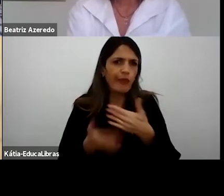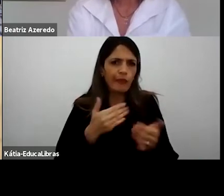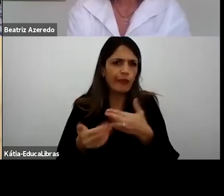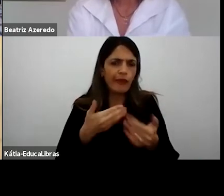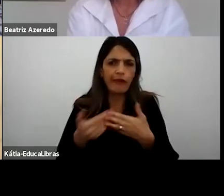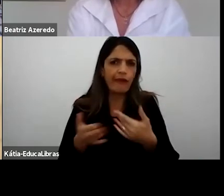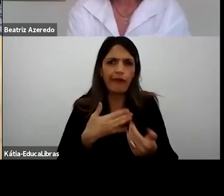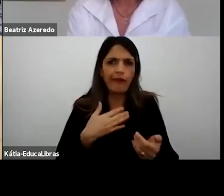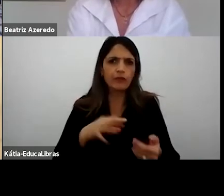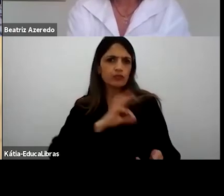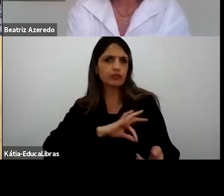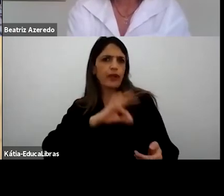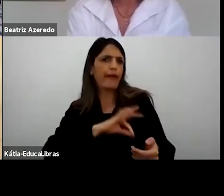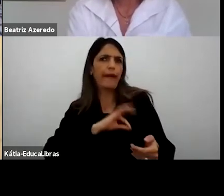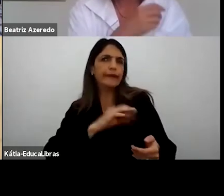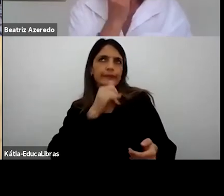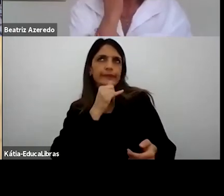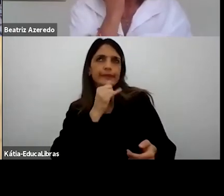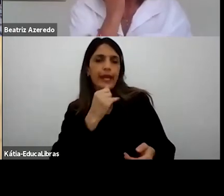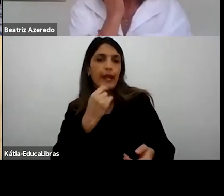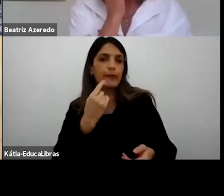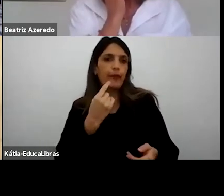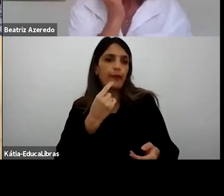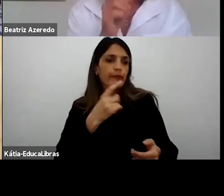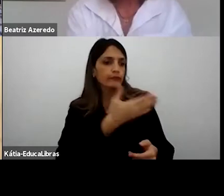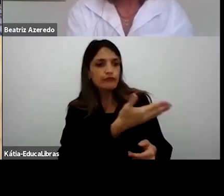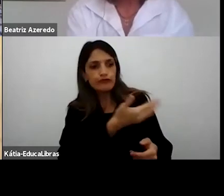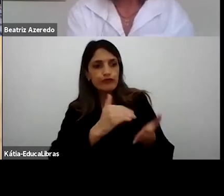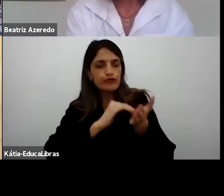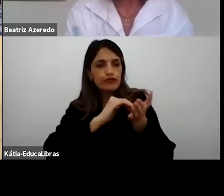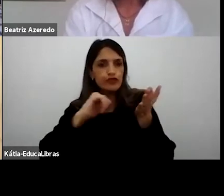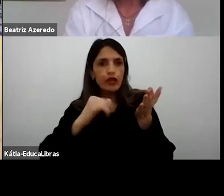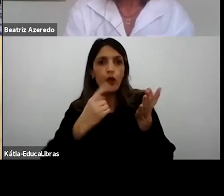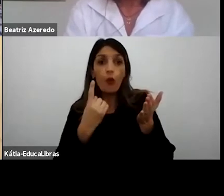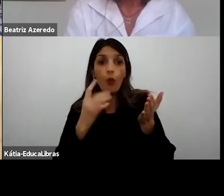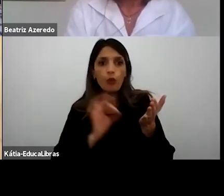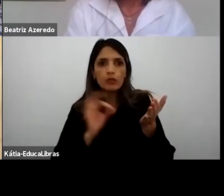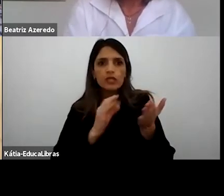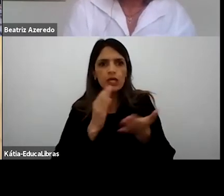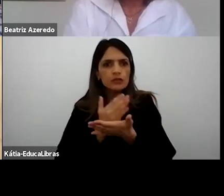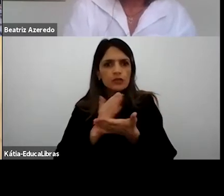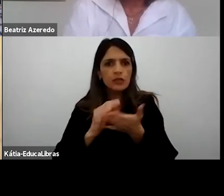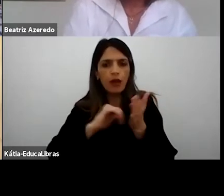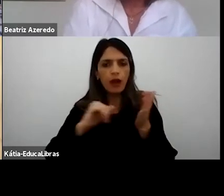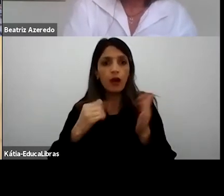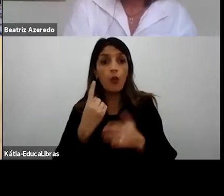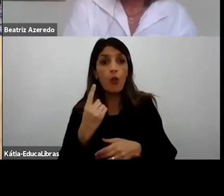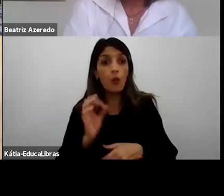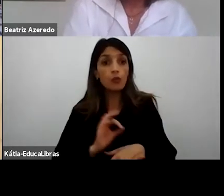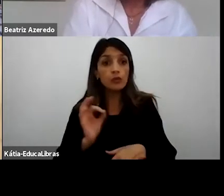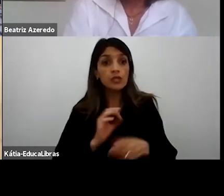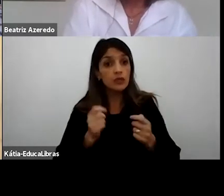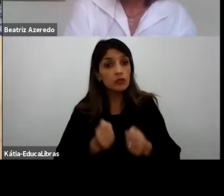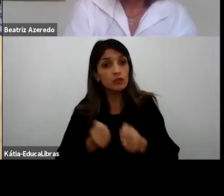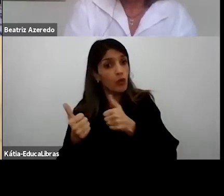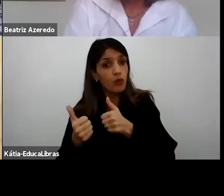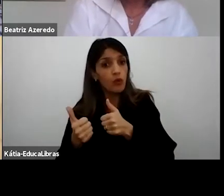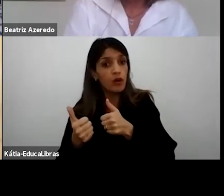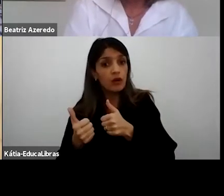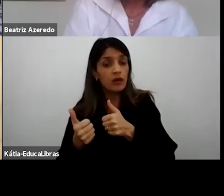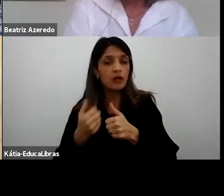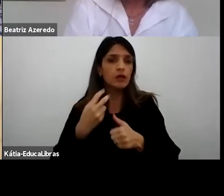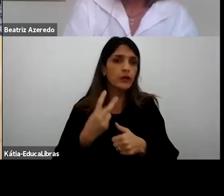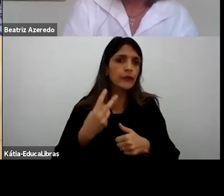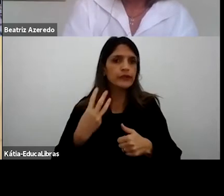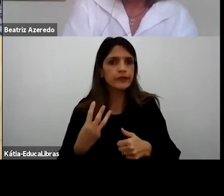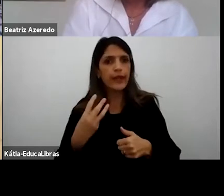1%. Mas se todo mundo, né? A gente sempre fala, se todo mundo doasse 1%, se todo mundo doasse 2,